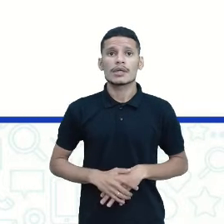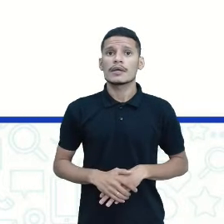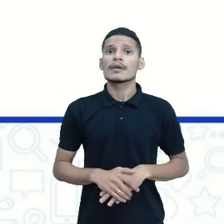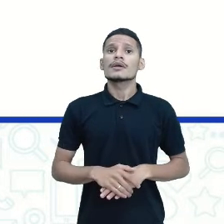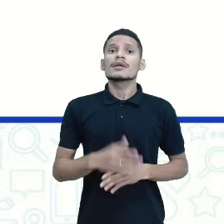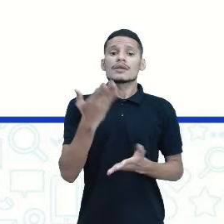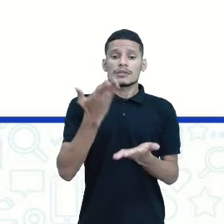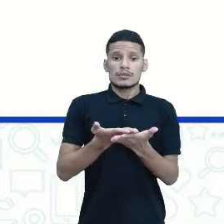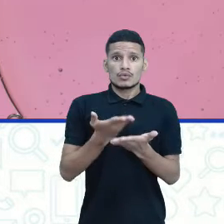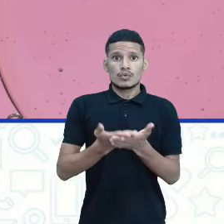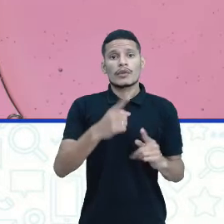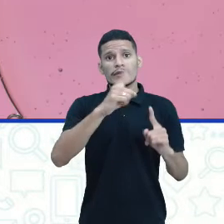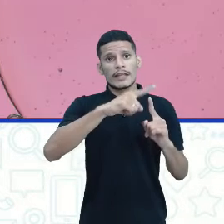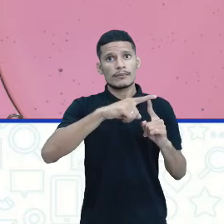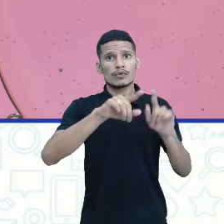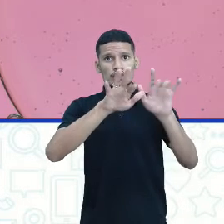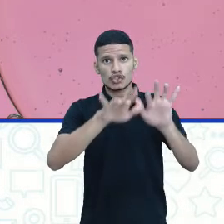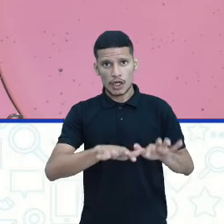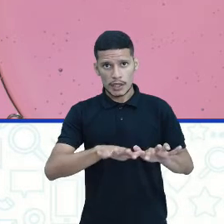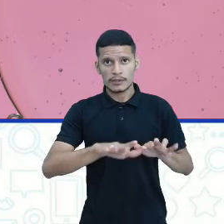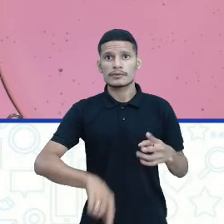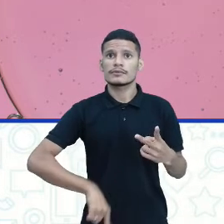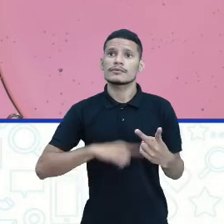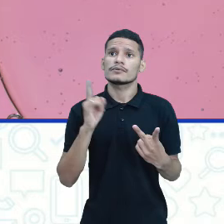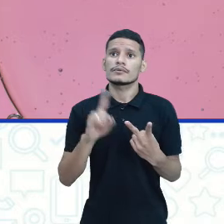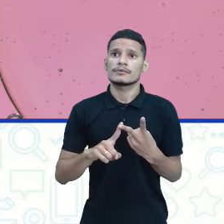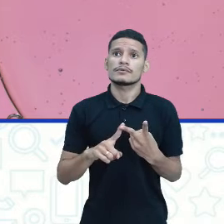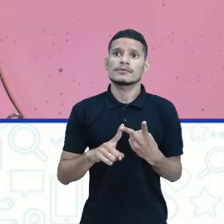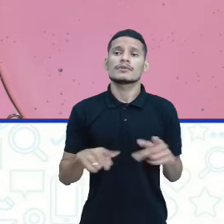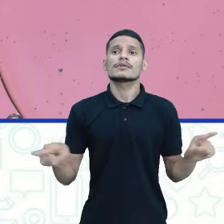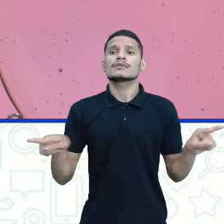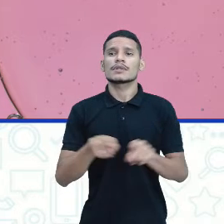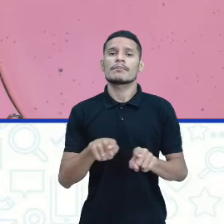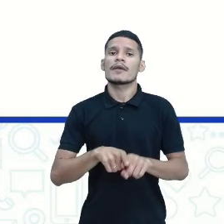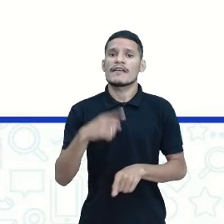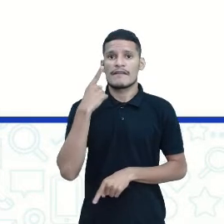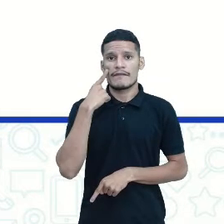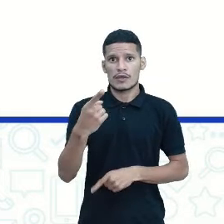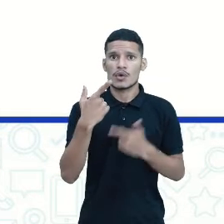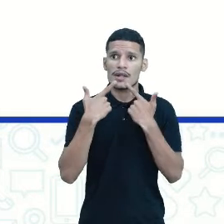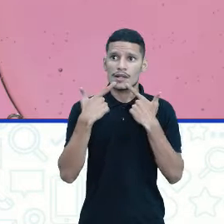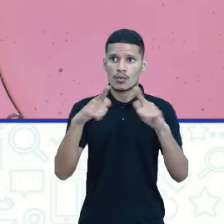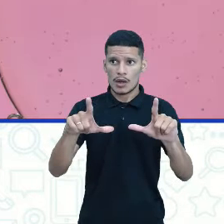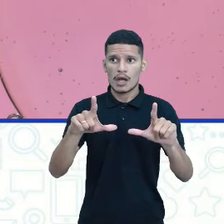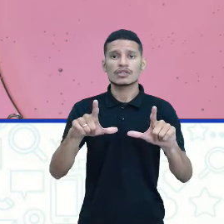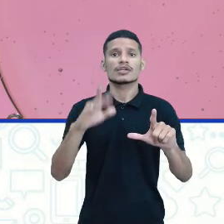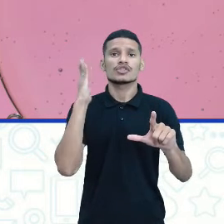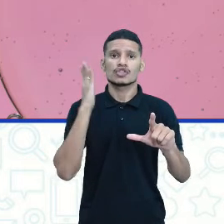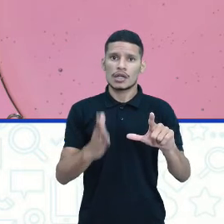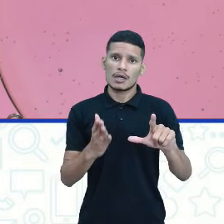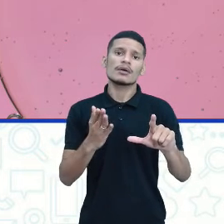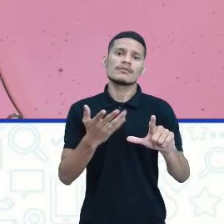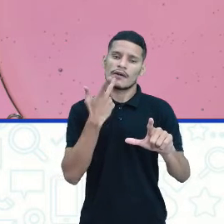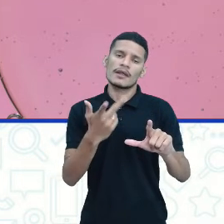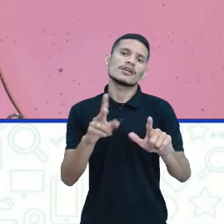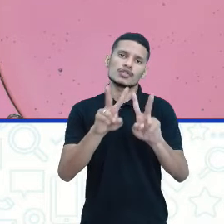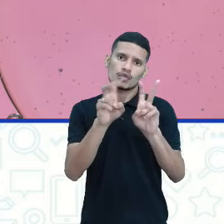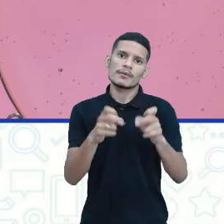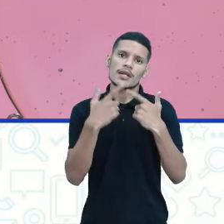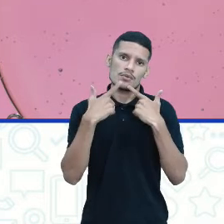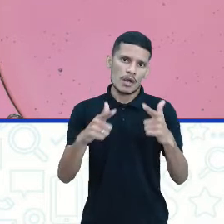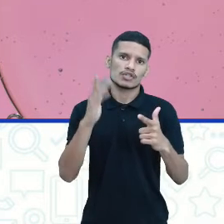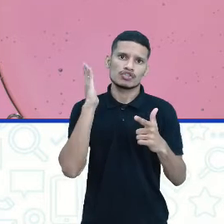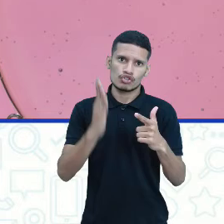viu os tipos de chat, a gente viu a linguagem bastante, né? Eu falei bastante disso, da